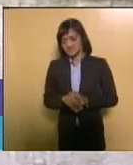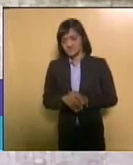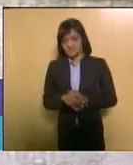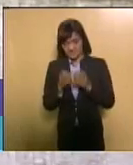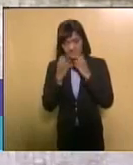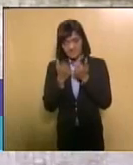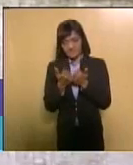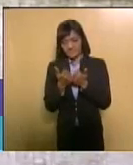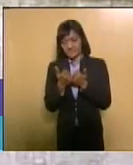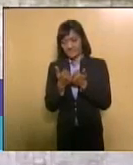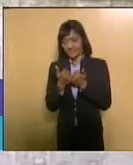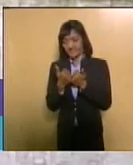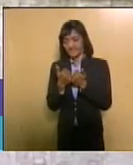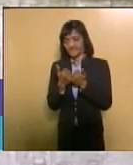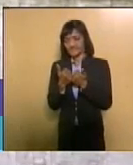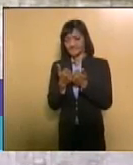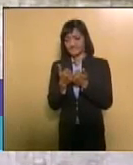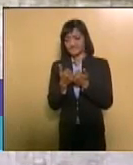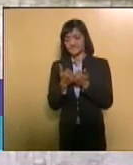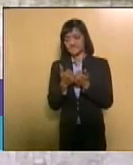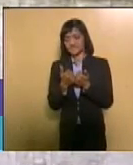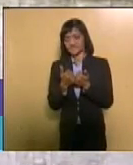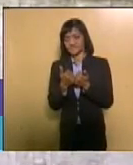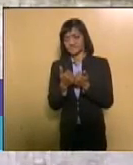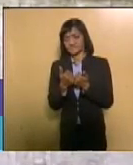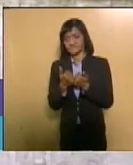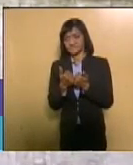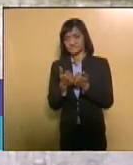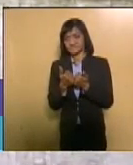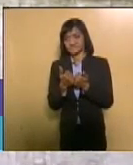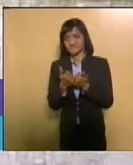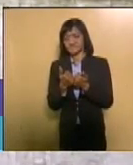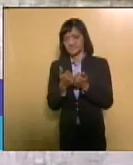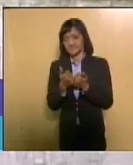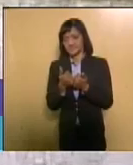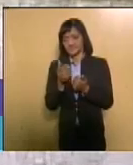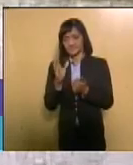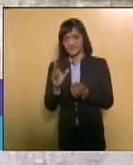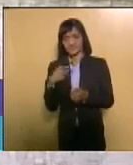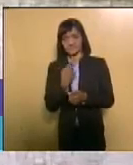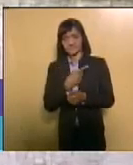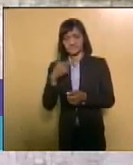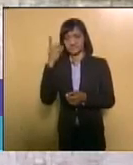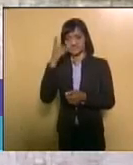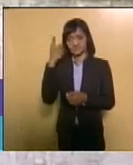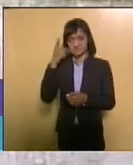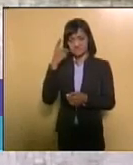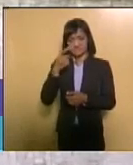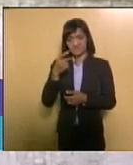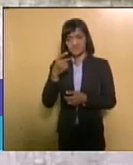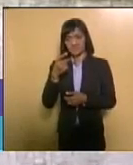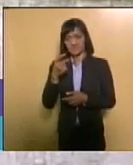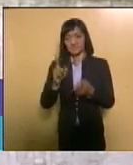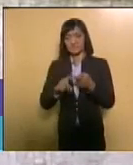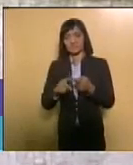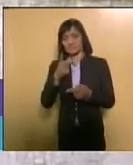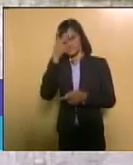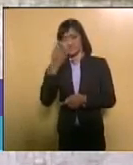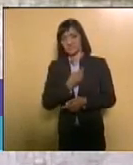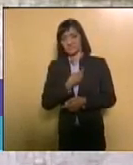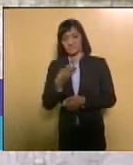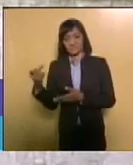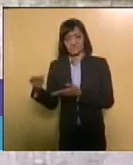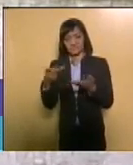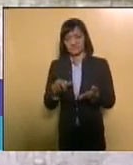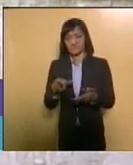tudo bem nós vamos fazer de forma intercalada com os nossos deputados com os nossos convidados que estão aqui na mesa